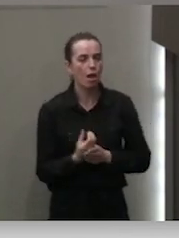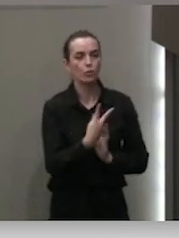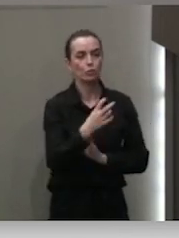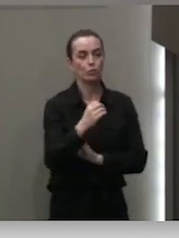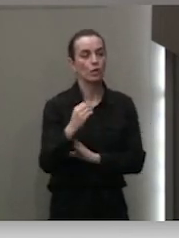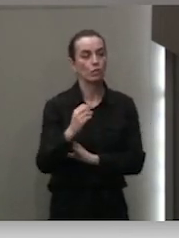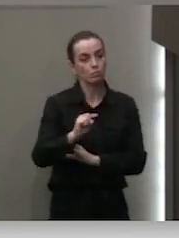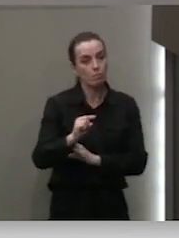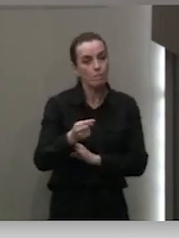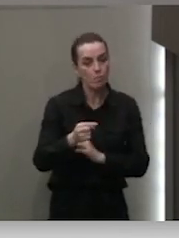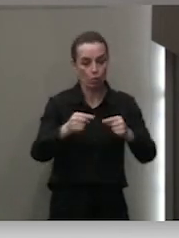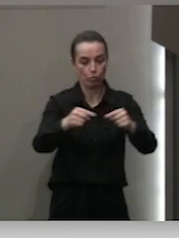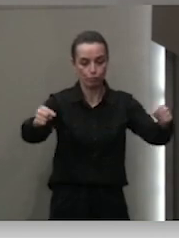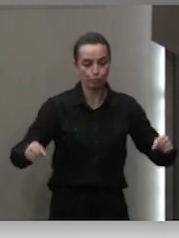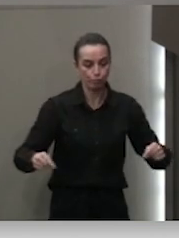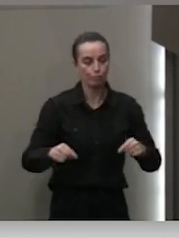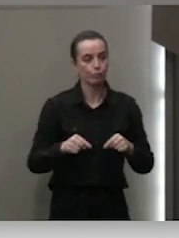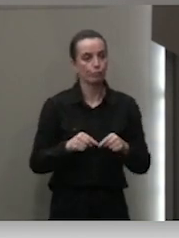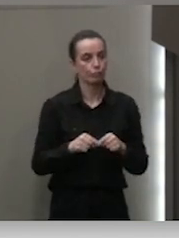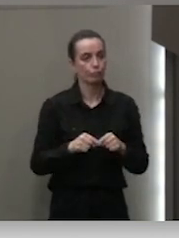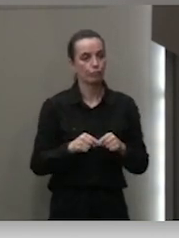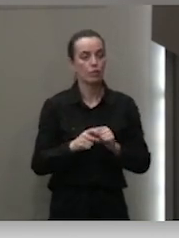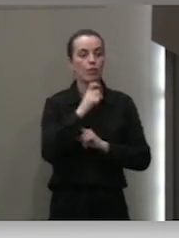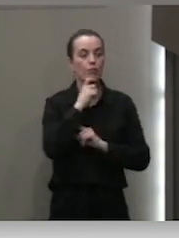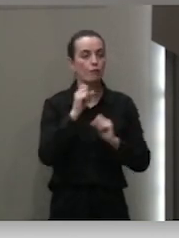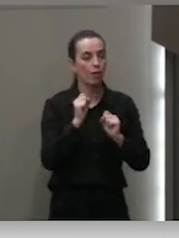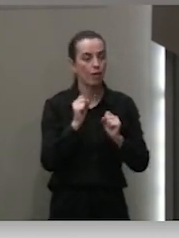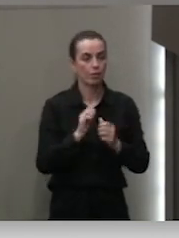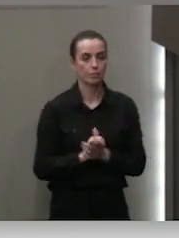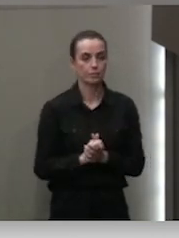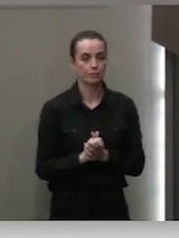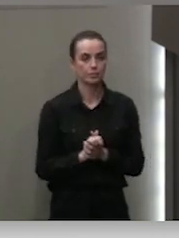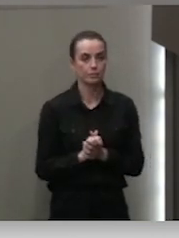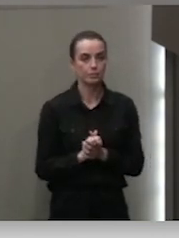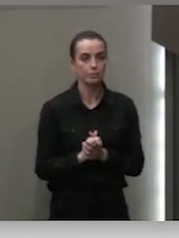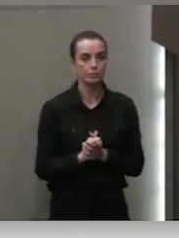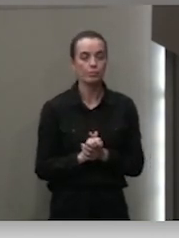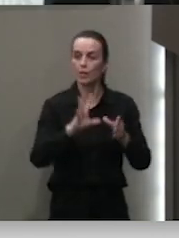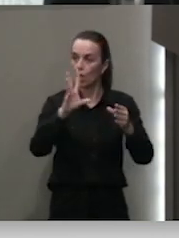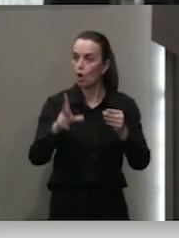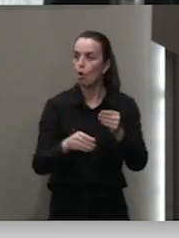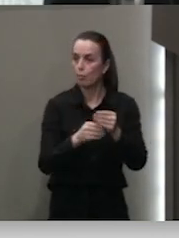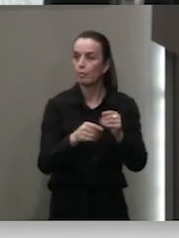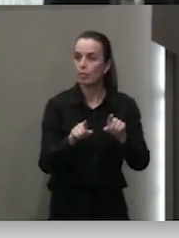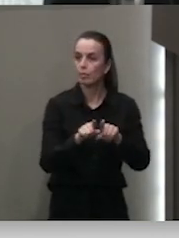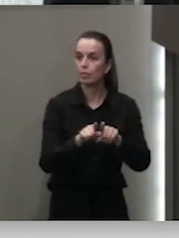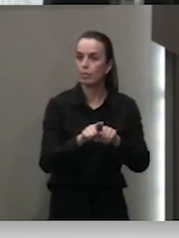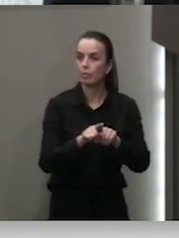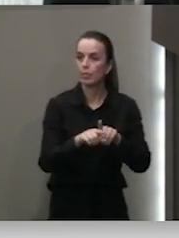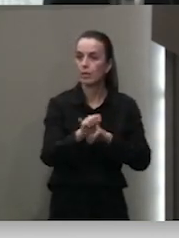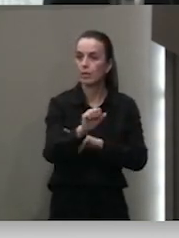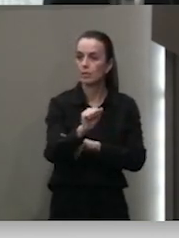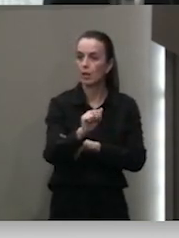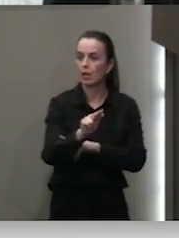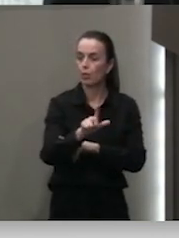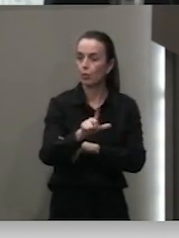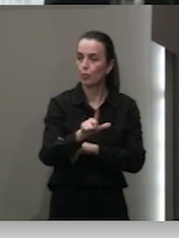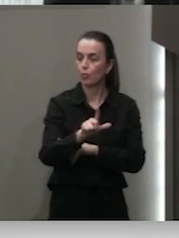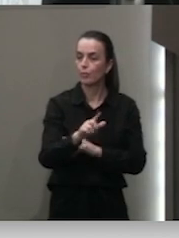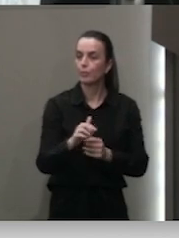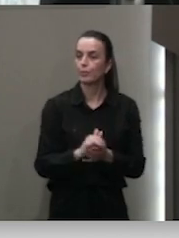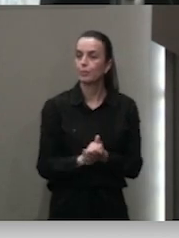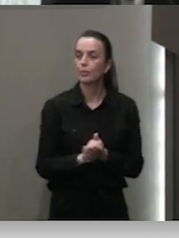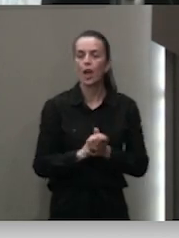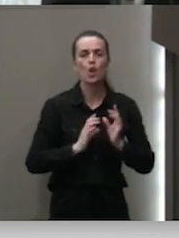hees em cultura de inverno por favor Presidente queria fazer um cumprimento ao Senhor vereador né pelas pelas